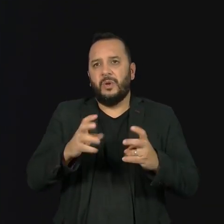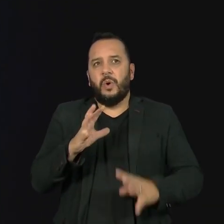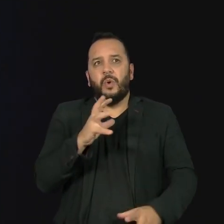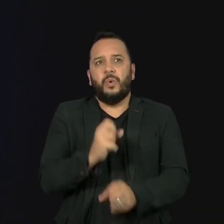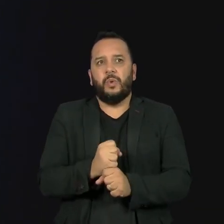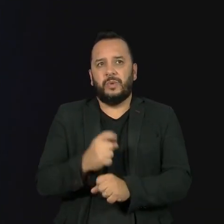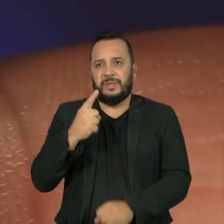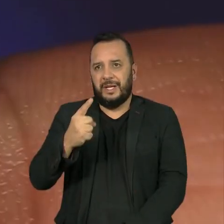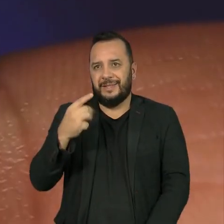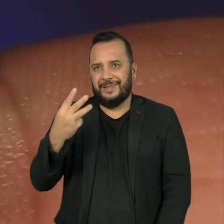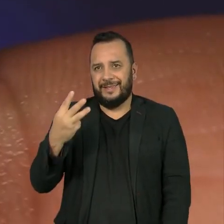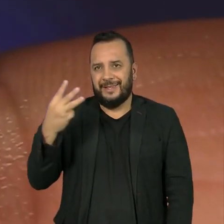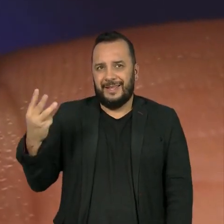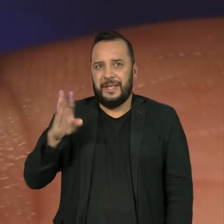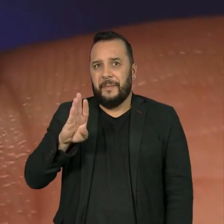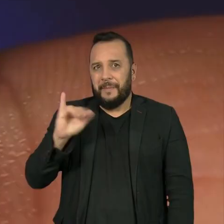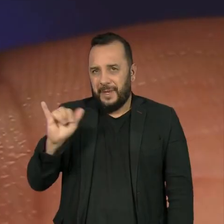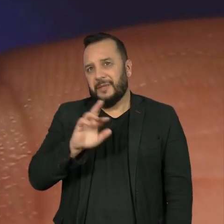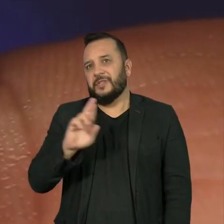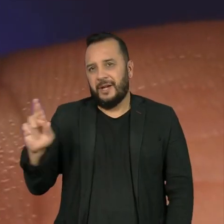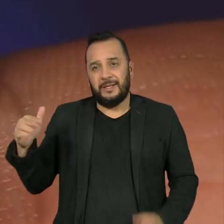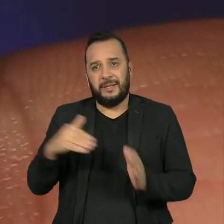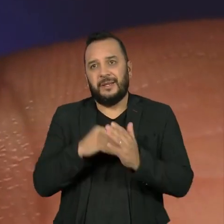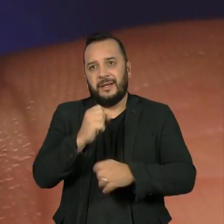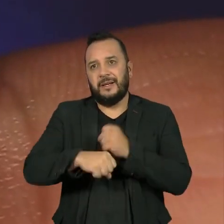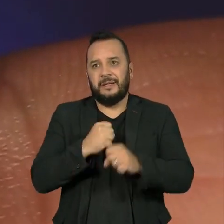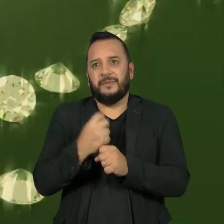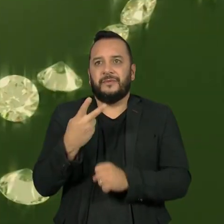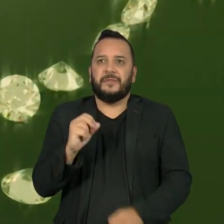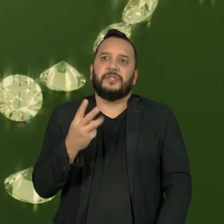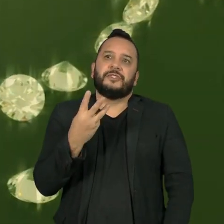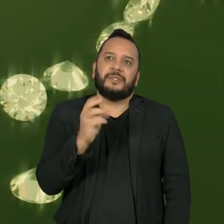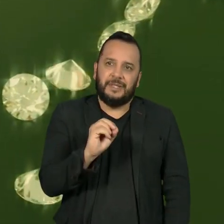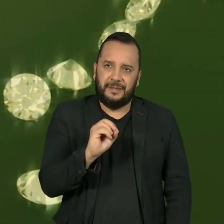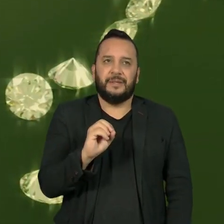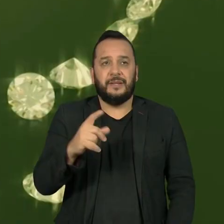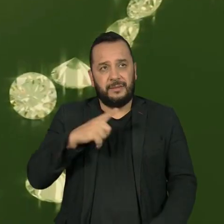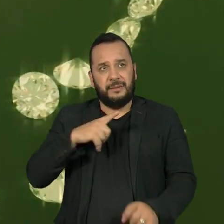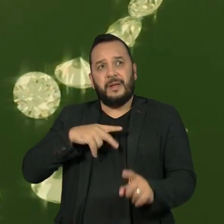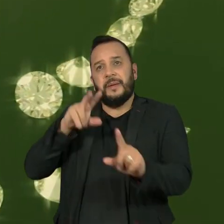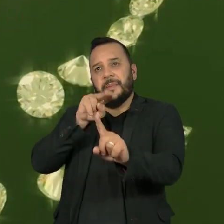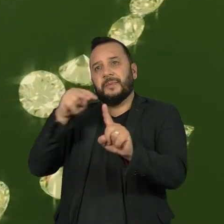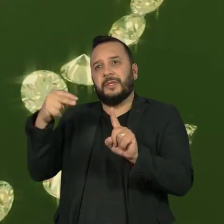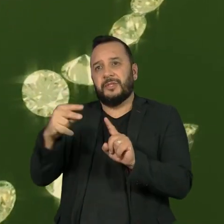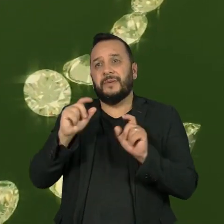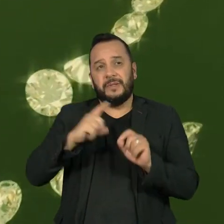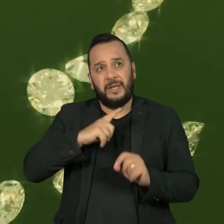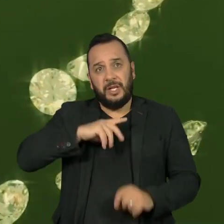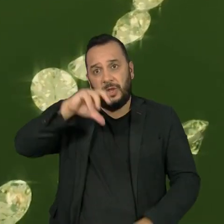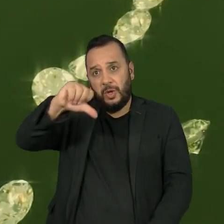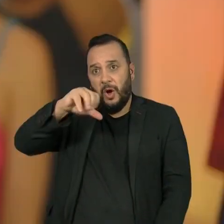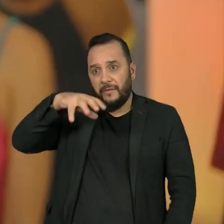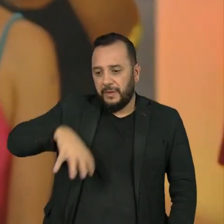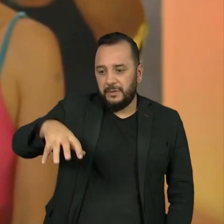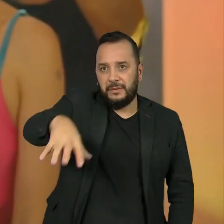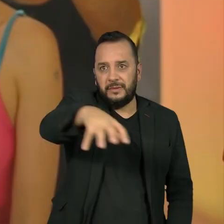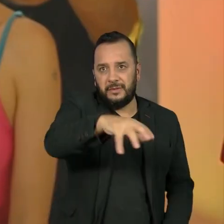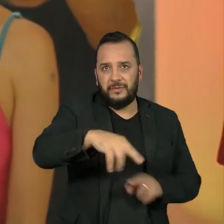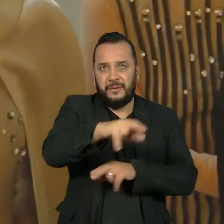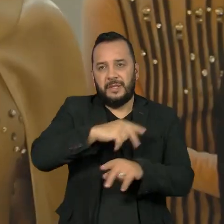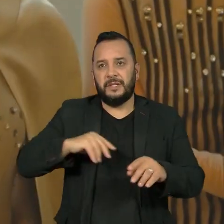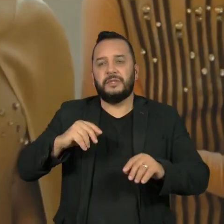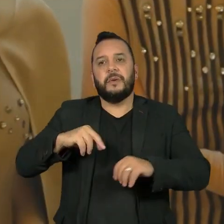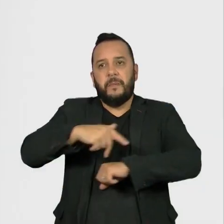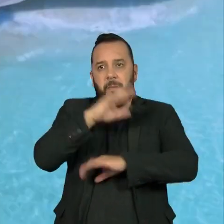133 bilhões de reais até 2030. Essa perspectiva se refere a 9 segmentos diferentes: moda